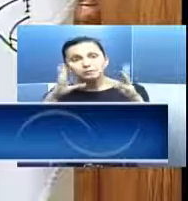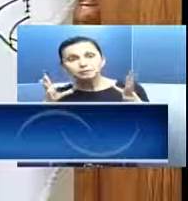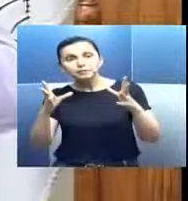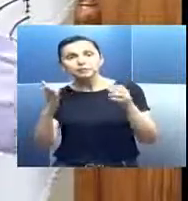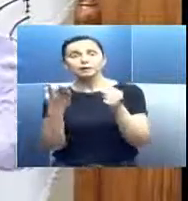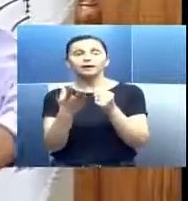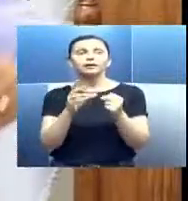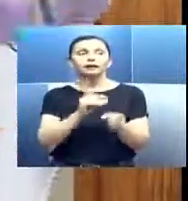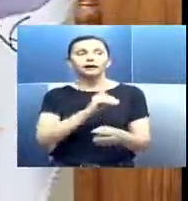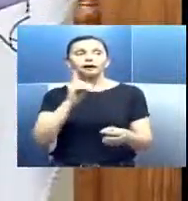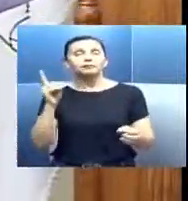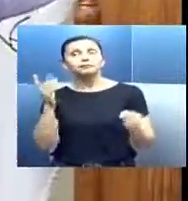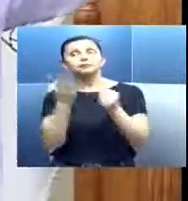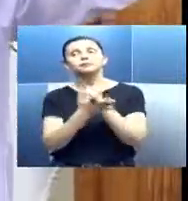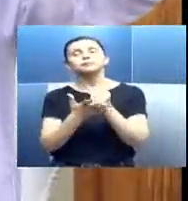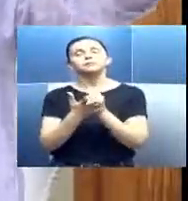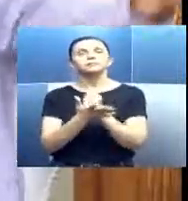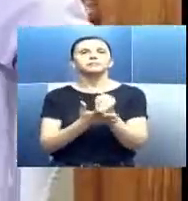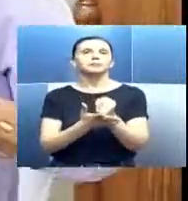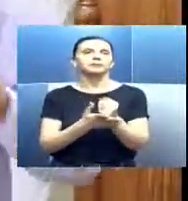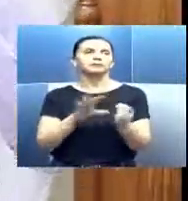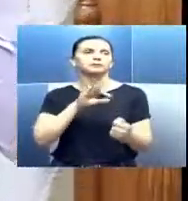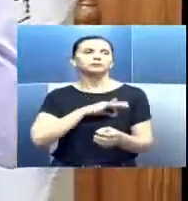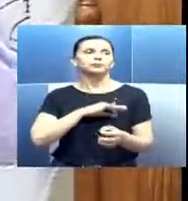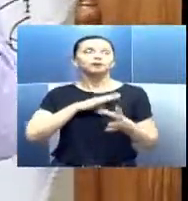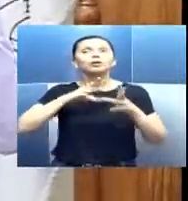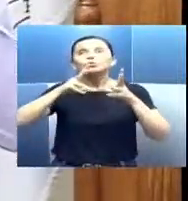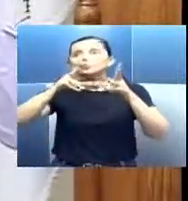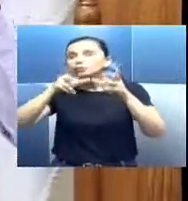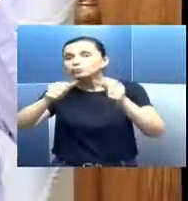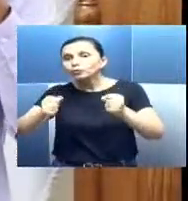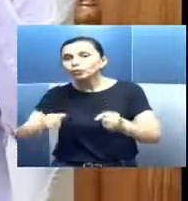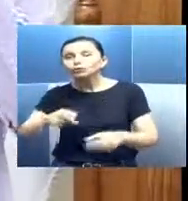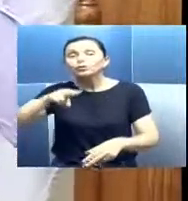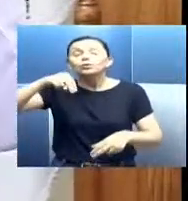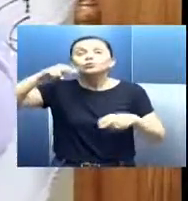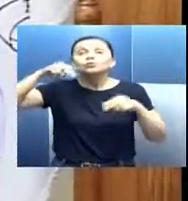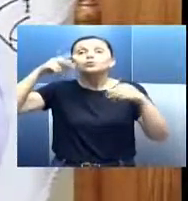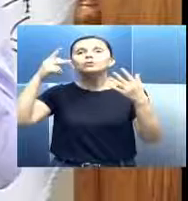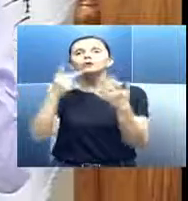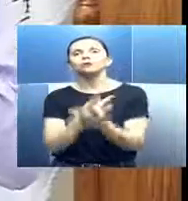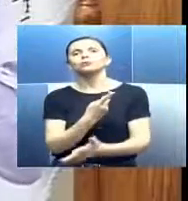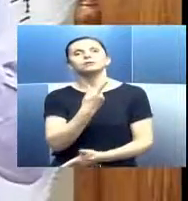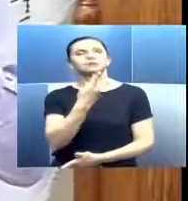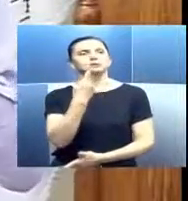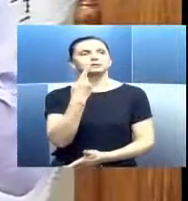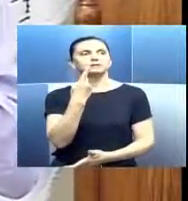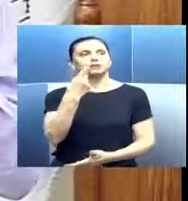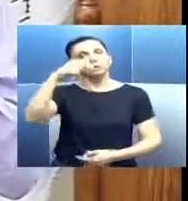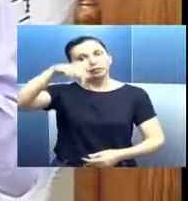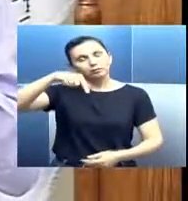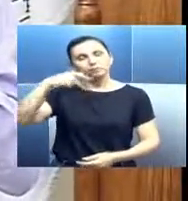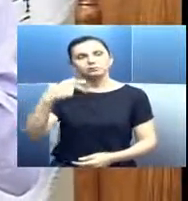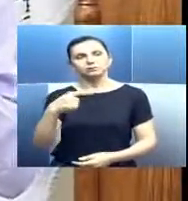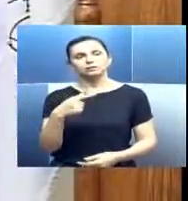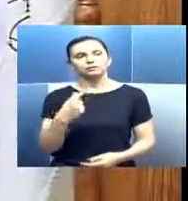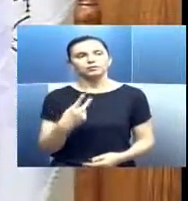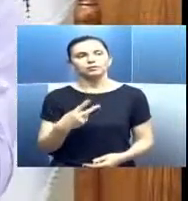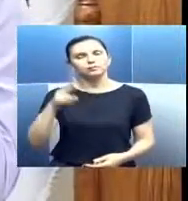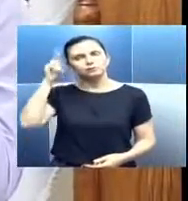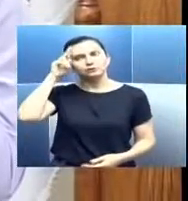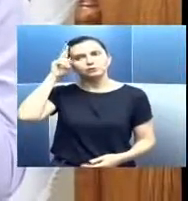câmara está prejudicado todos os servidores nunca aconteceu isso na história ismael de sete lagoas